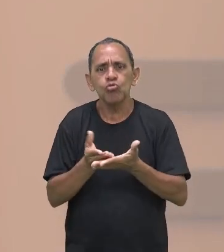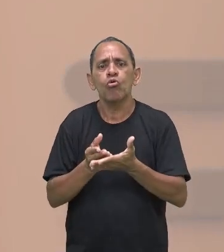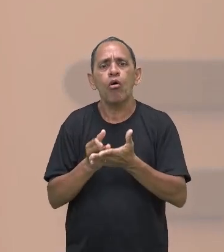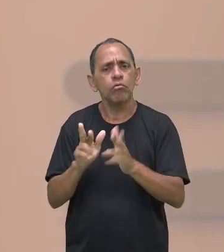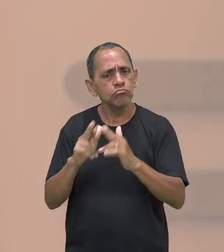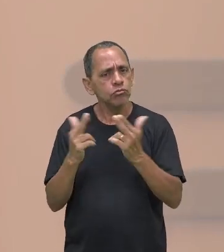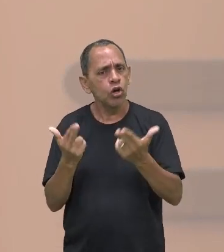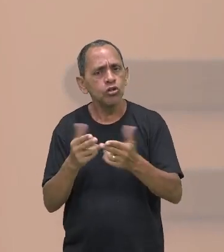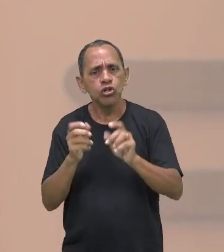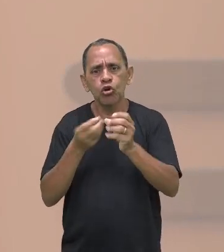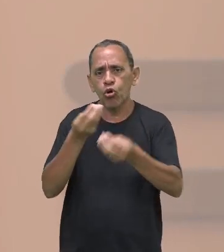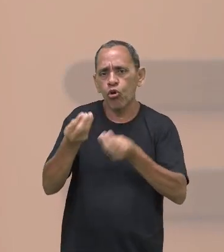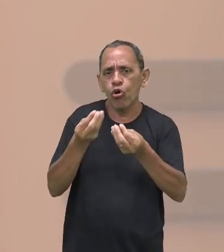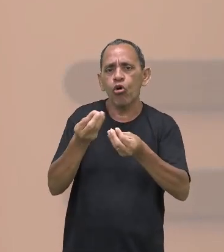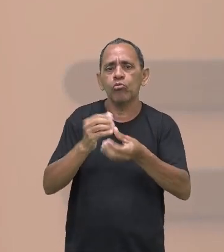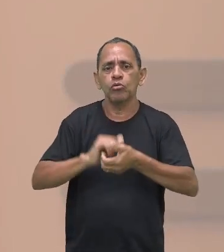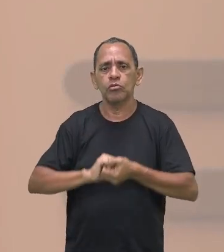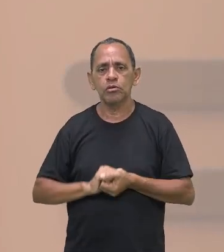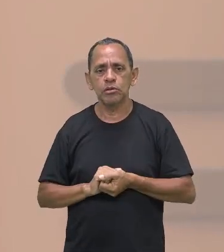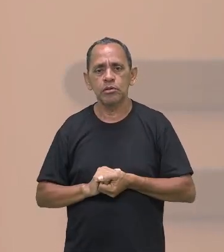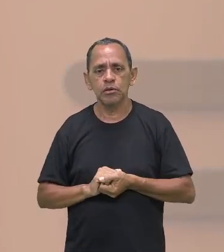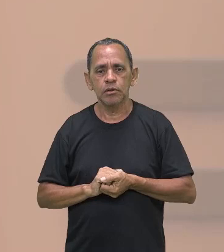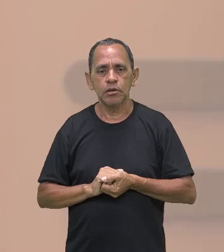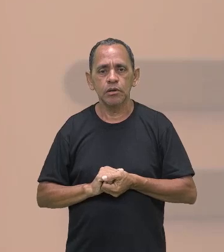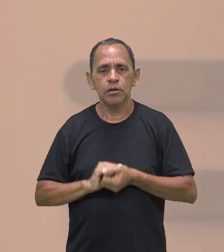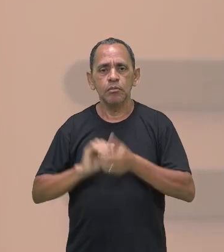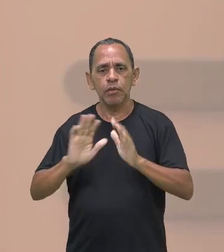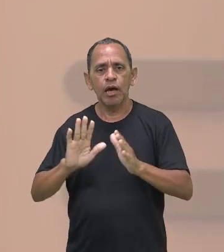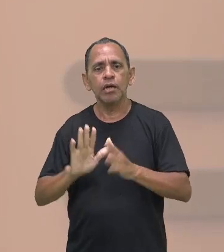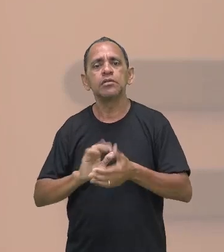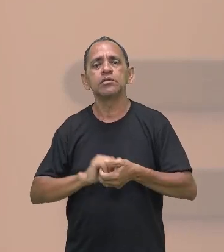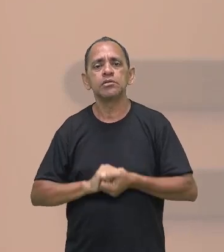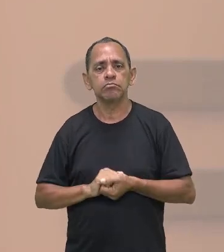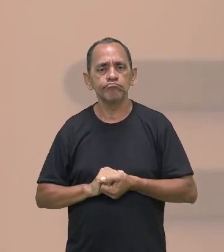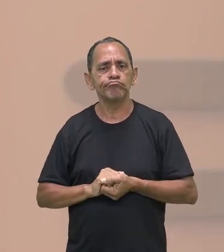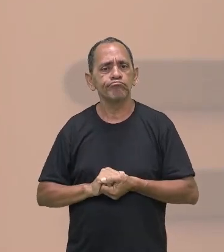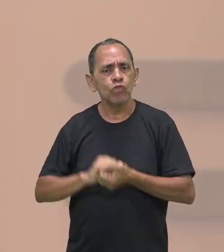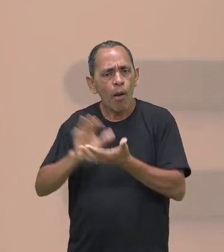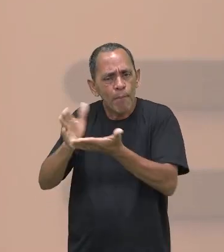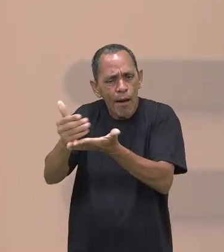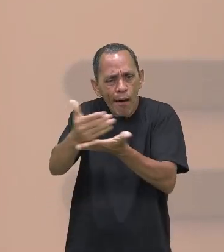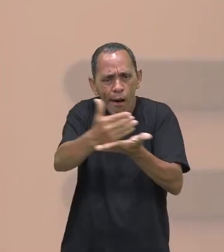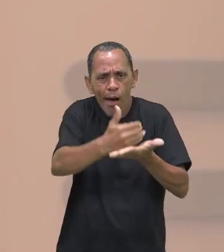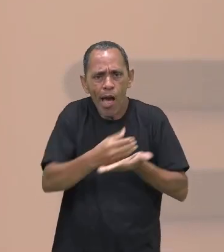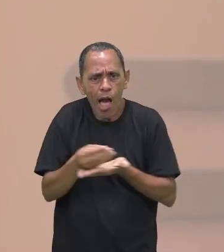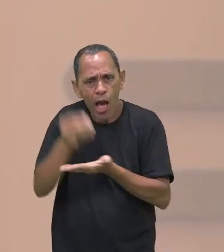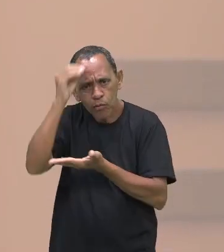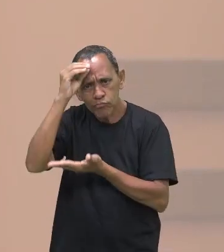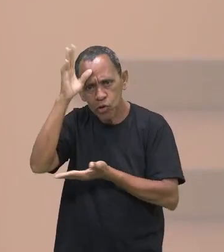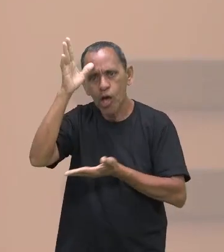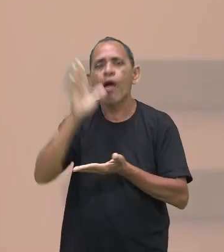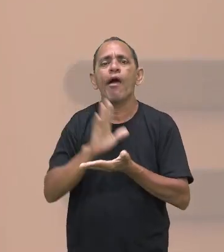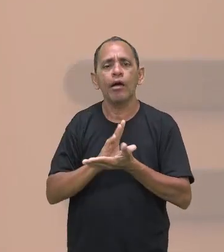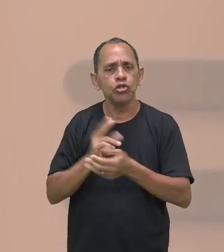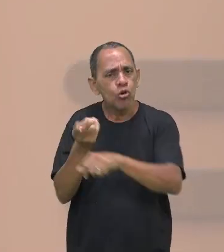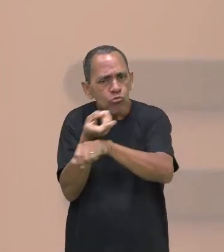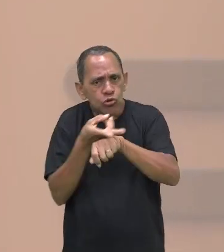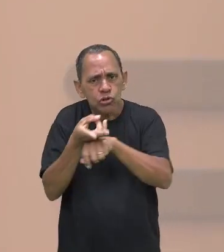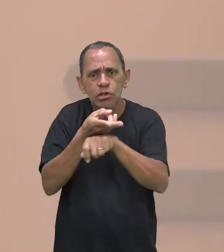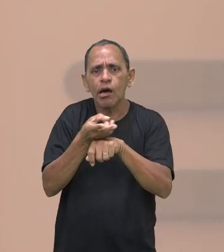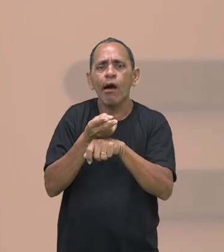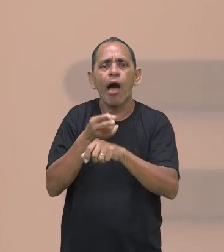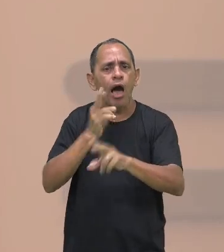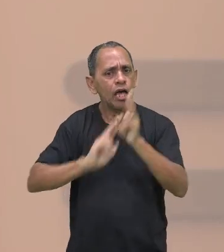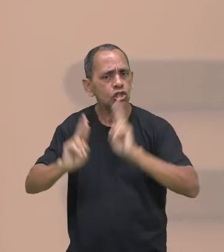que não um com o outro, mas reunir conhecimentos e buscar respostas para